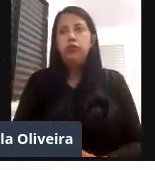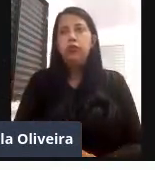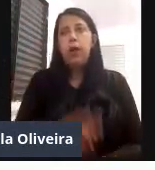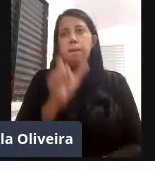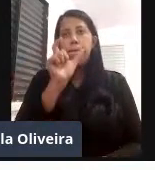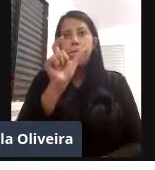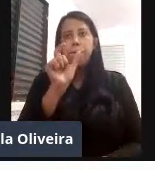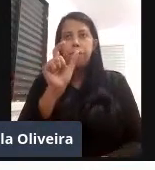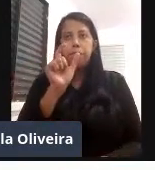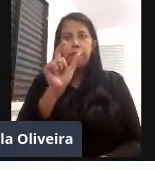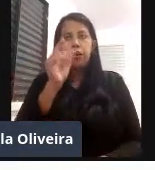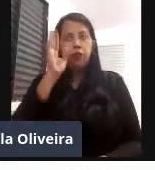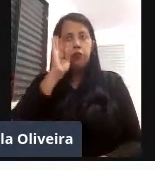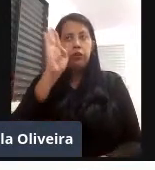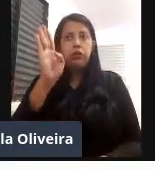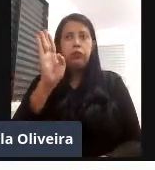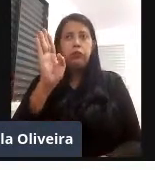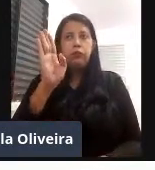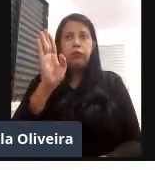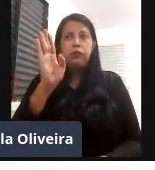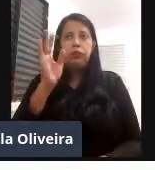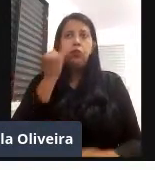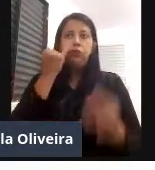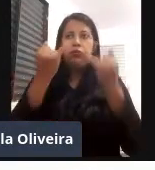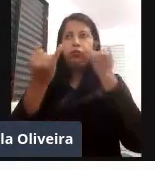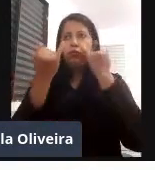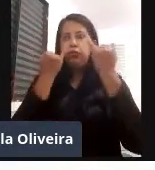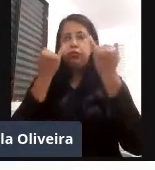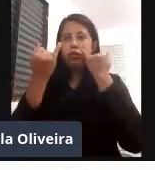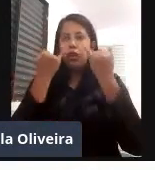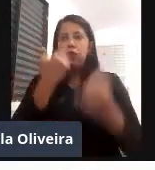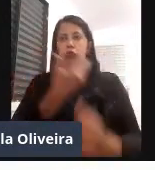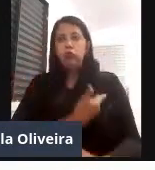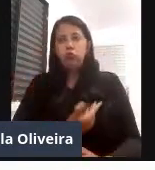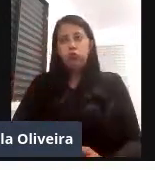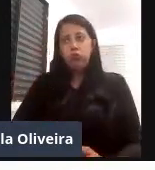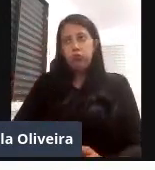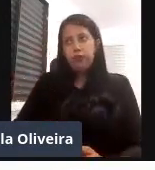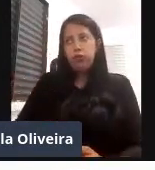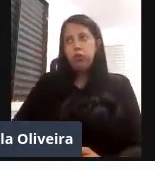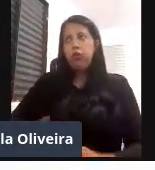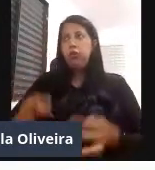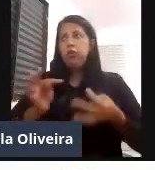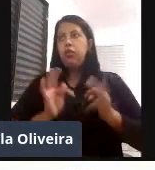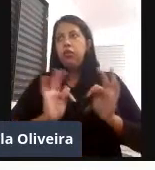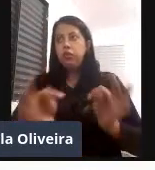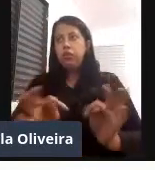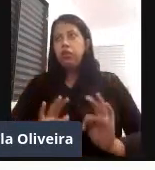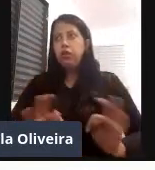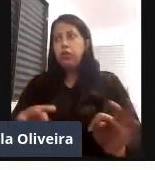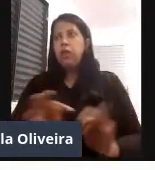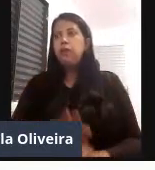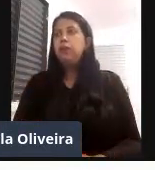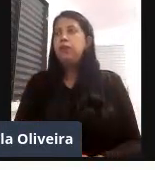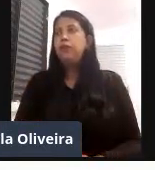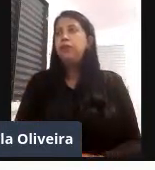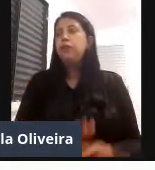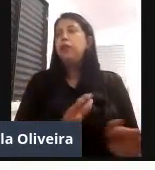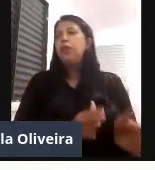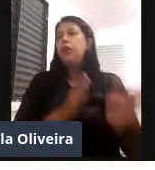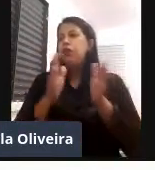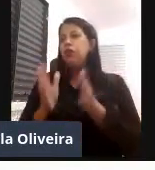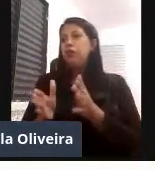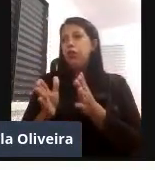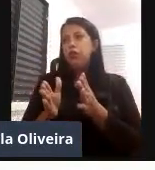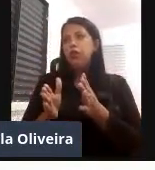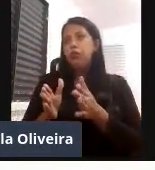governamentais, tecnologias. Aí vem para o terceiro ponto aqui, bases e bibliotecas, âmbito da